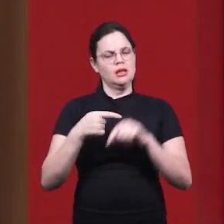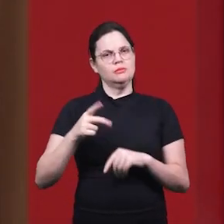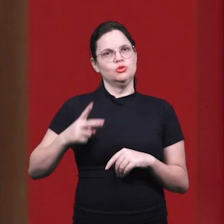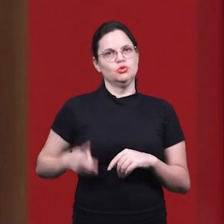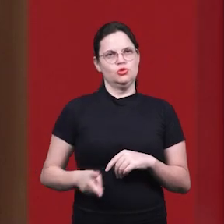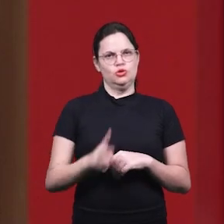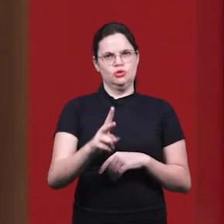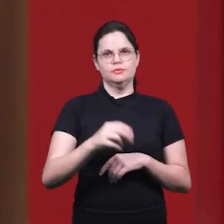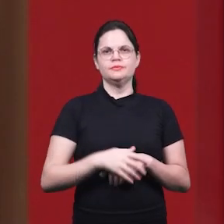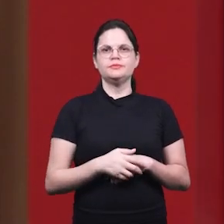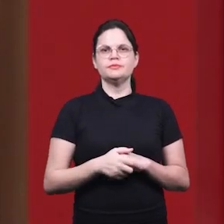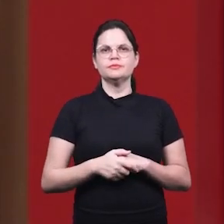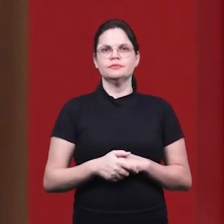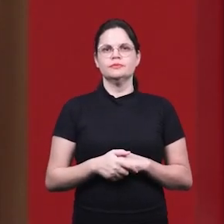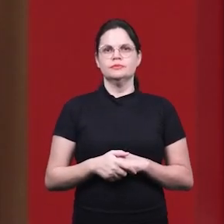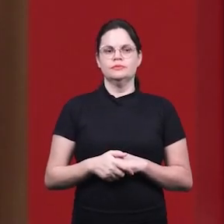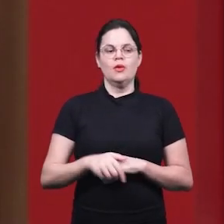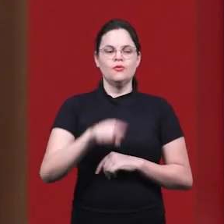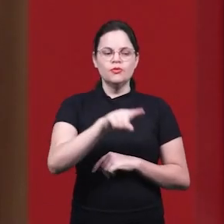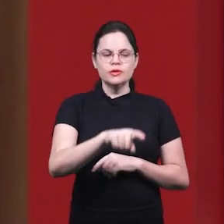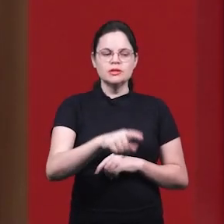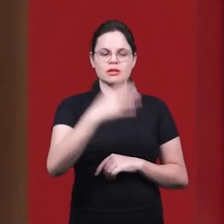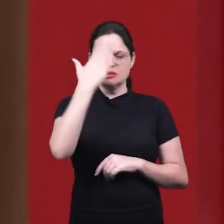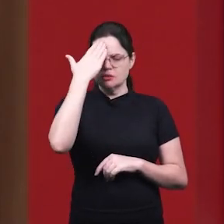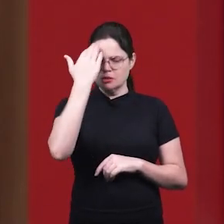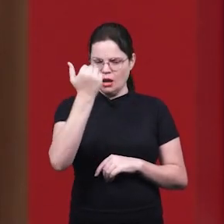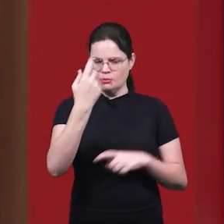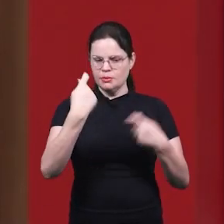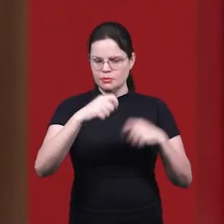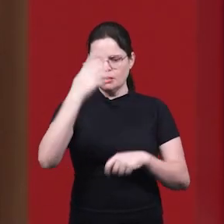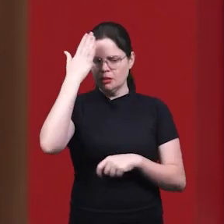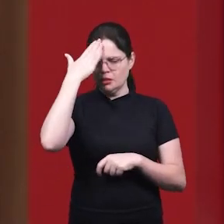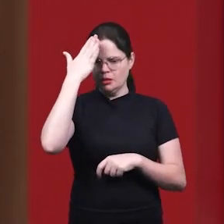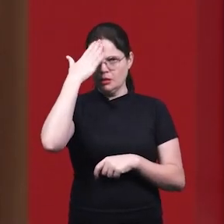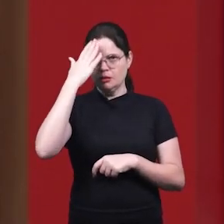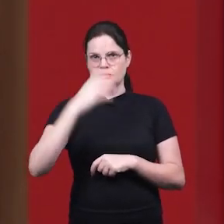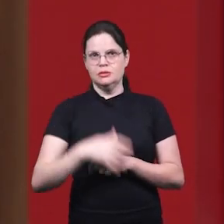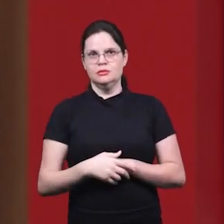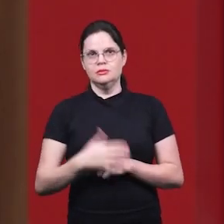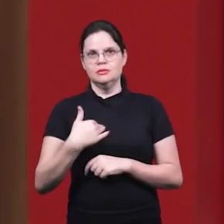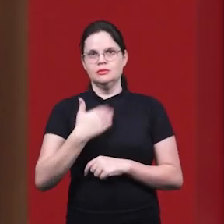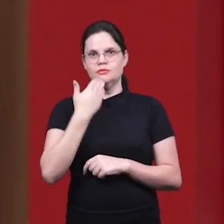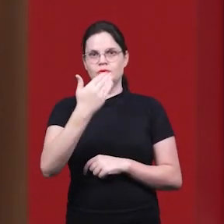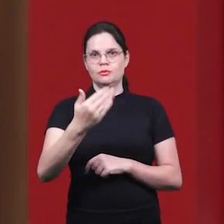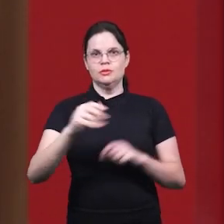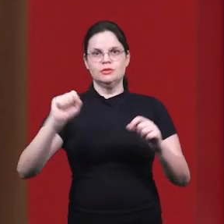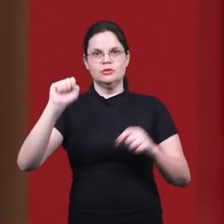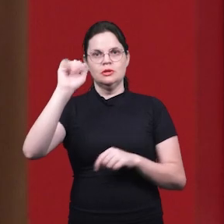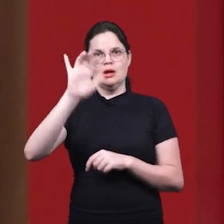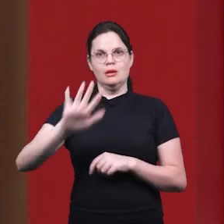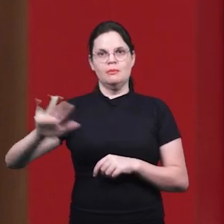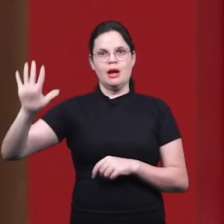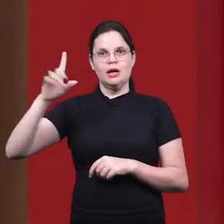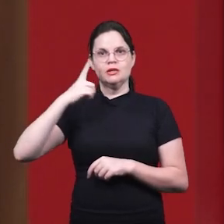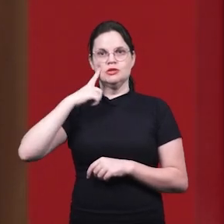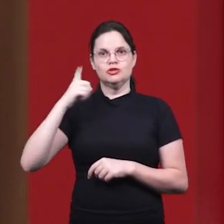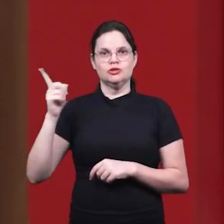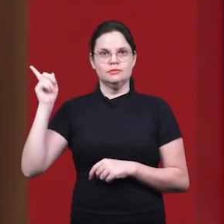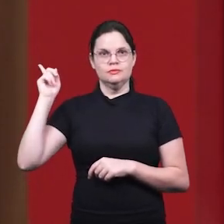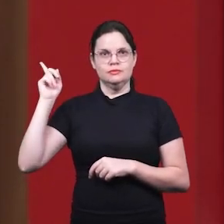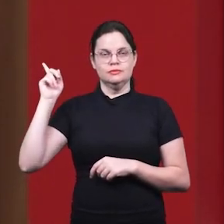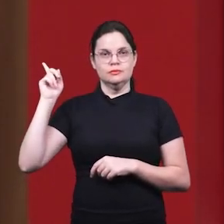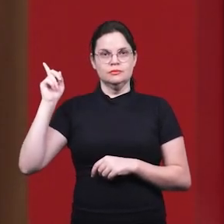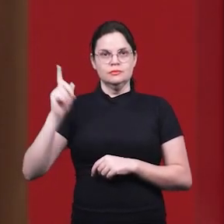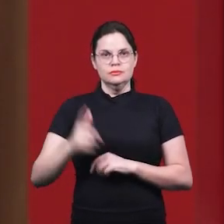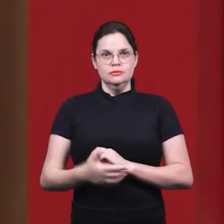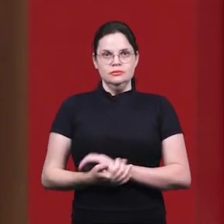dizendo, sabe e entende. Aí eu vou precisar do quadro agora, do